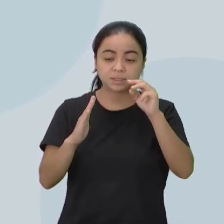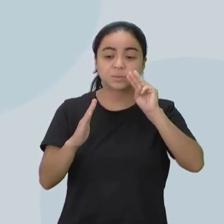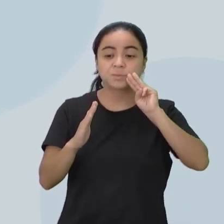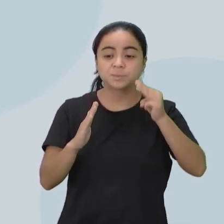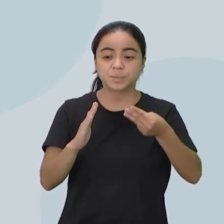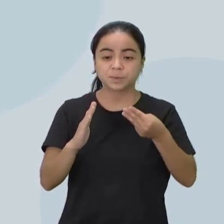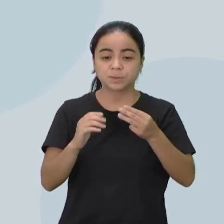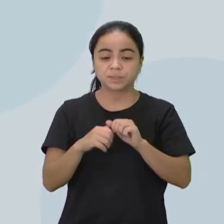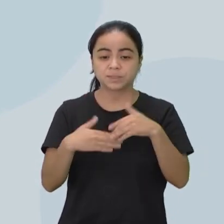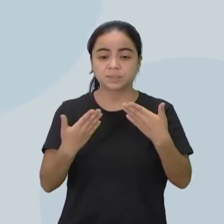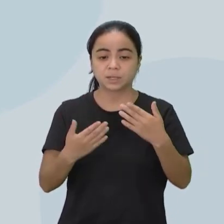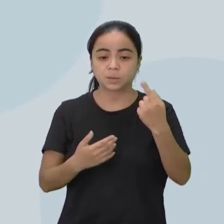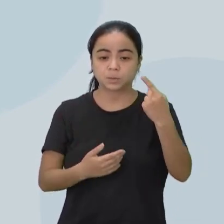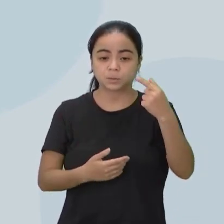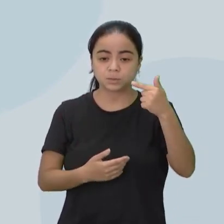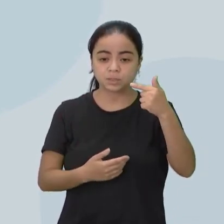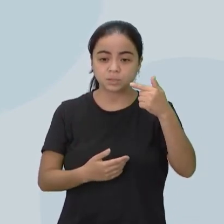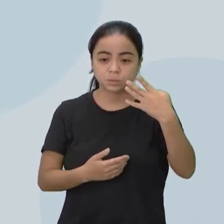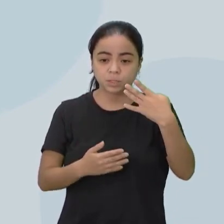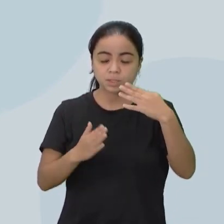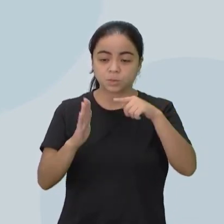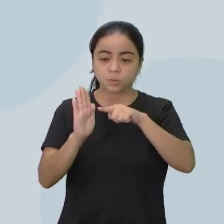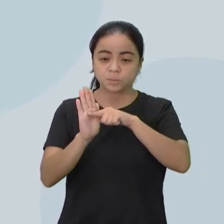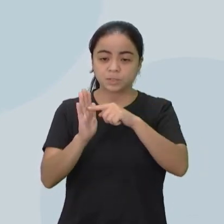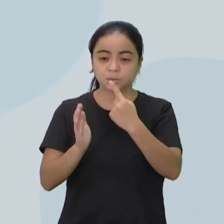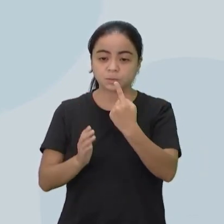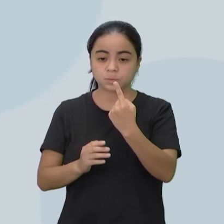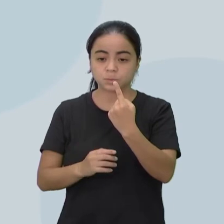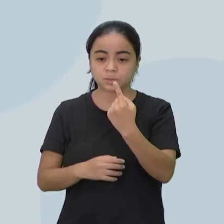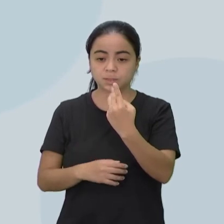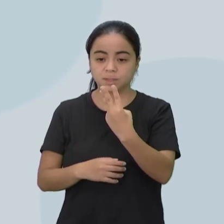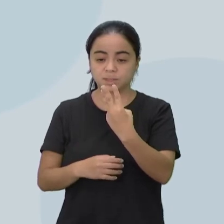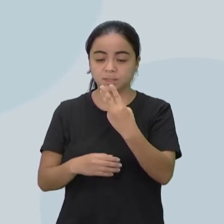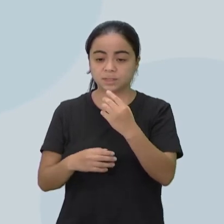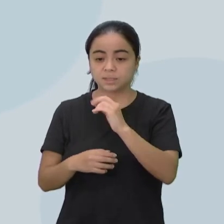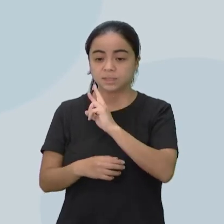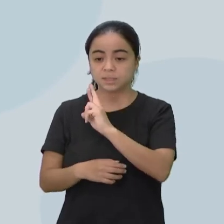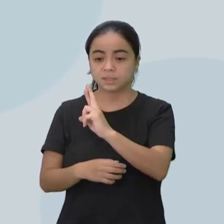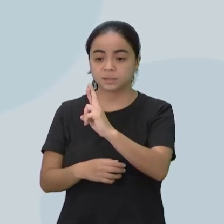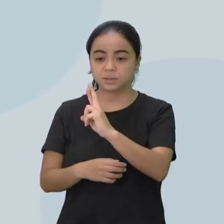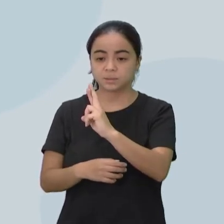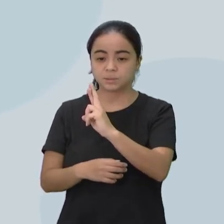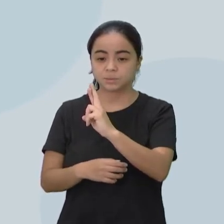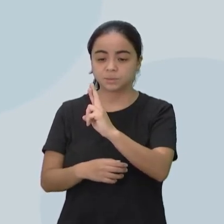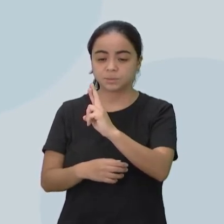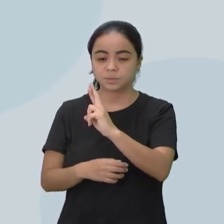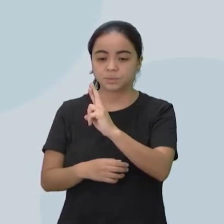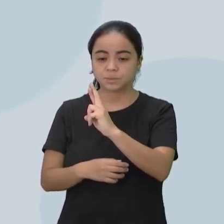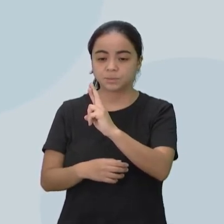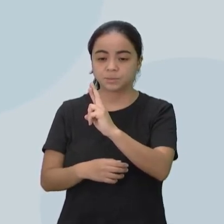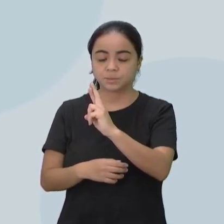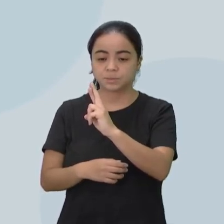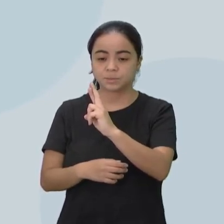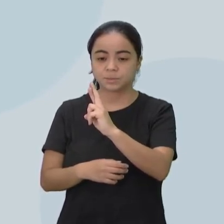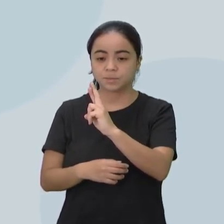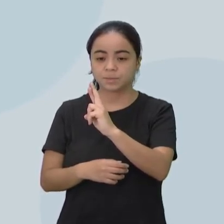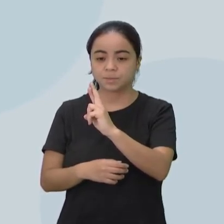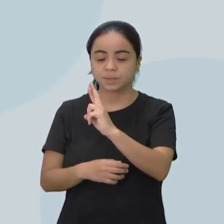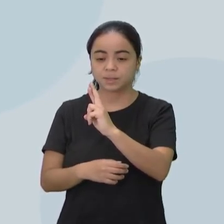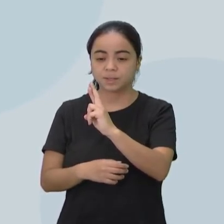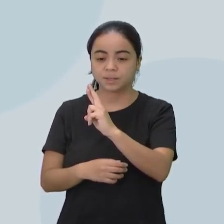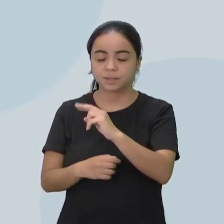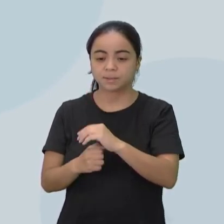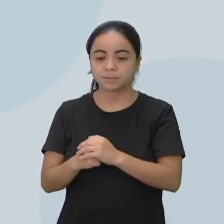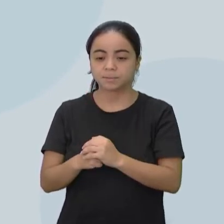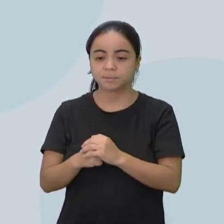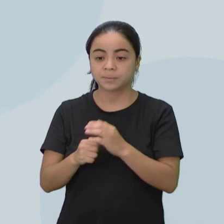Então, 174 menos 13 para ver quanto que dá. E aí a gente vai ter 1, né? 7